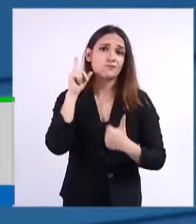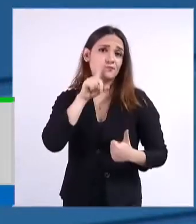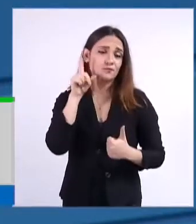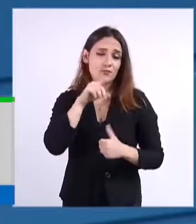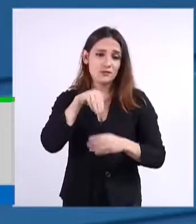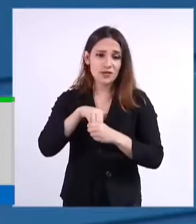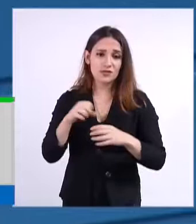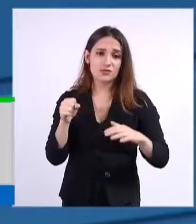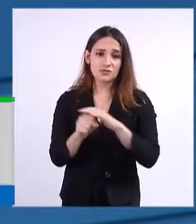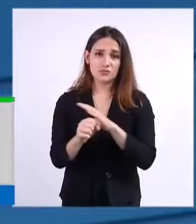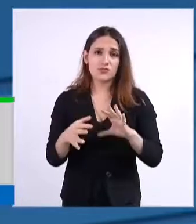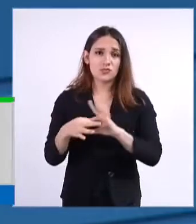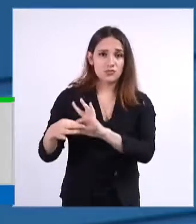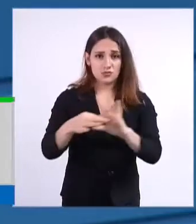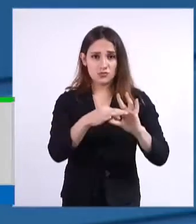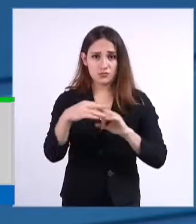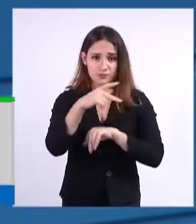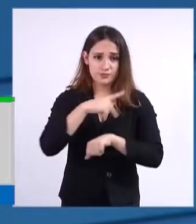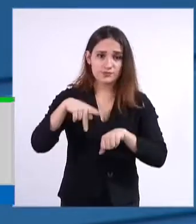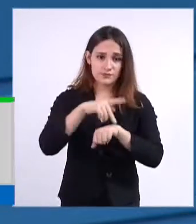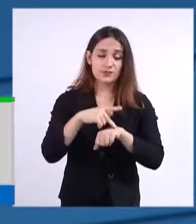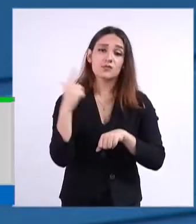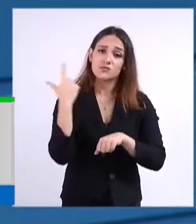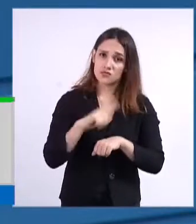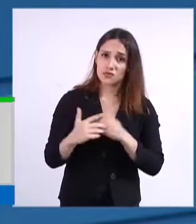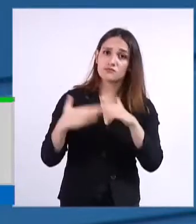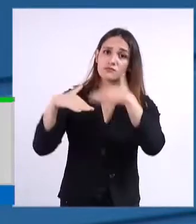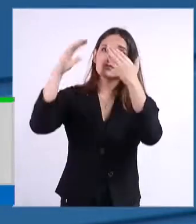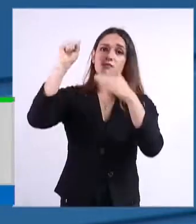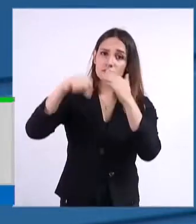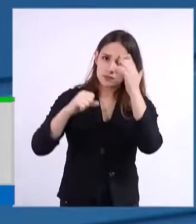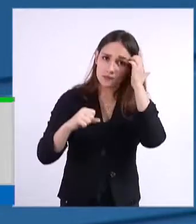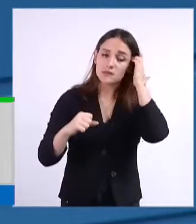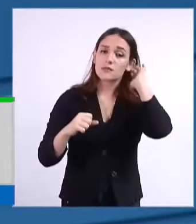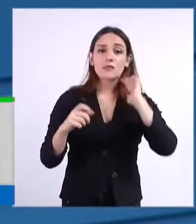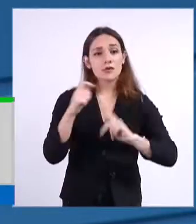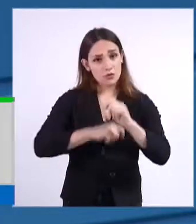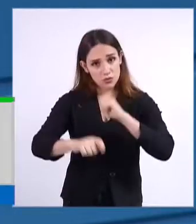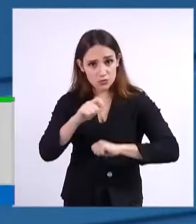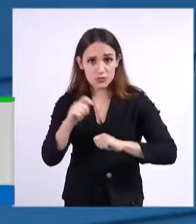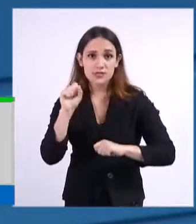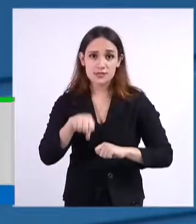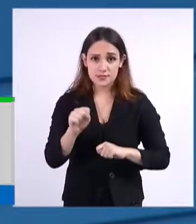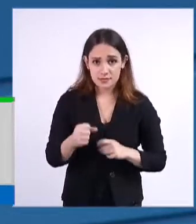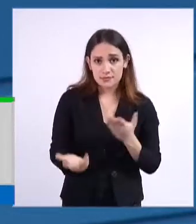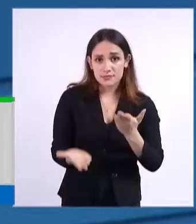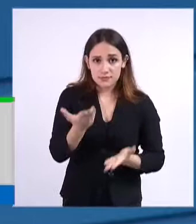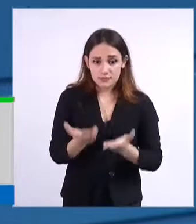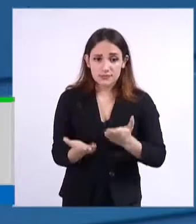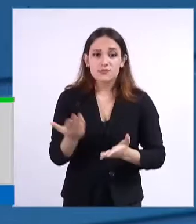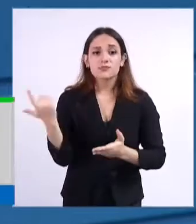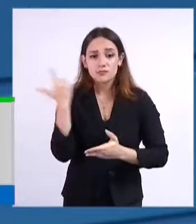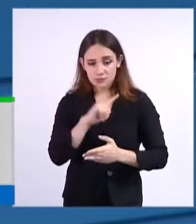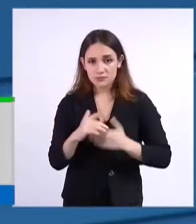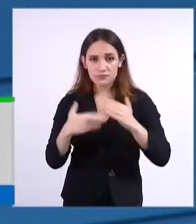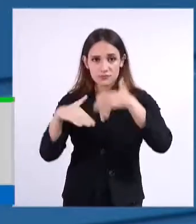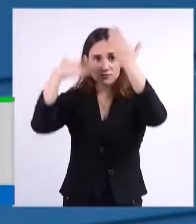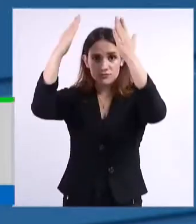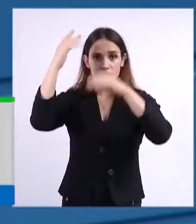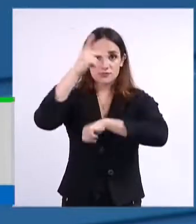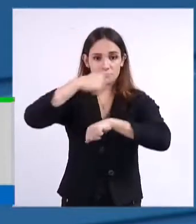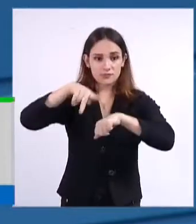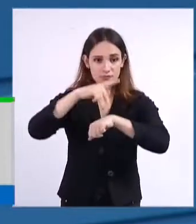esse avanço. Esse avanço vai trazer desenvolvimento, vai equilibrar a economia e nós vamos voltar a ser um